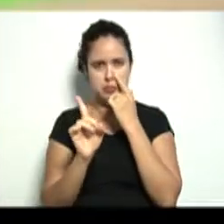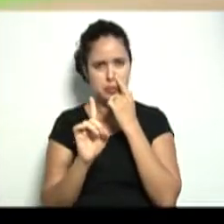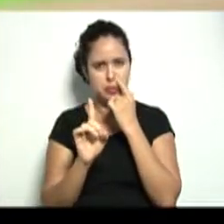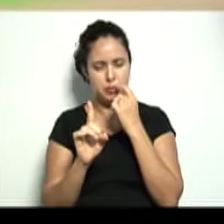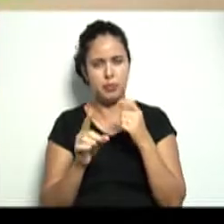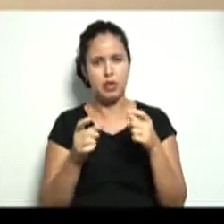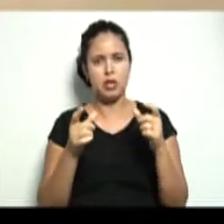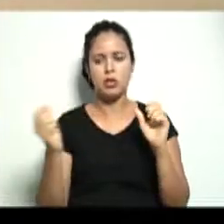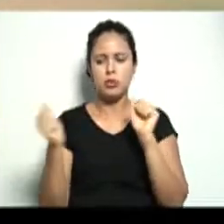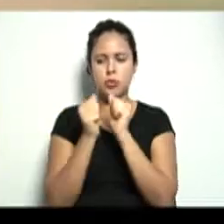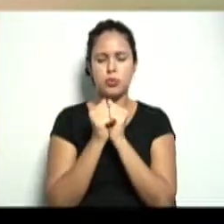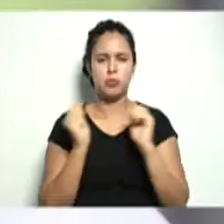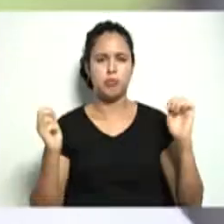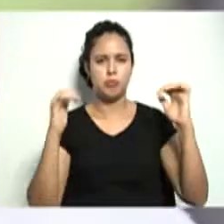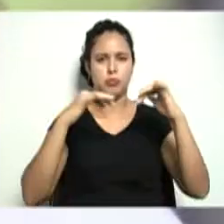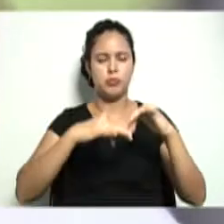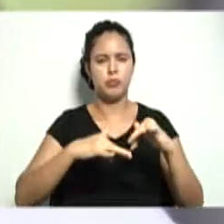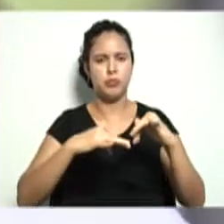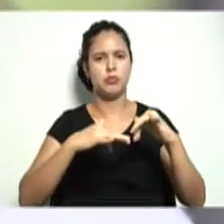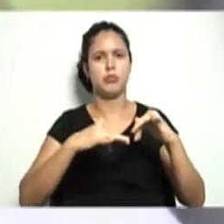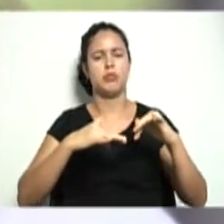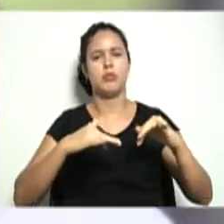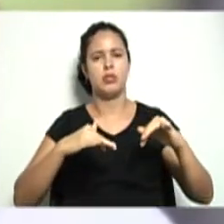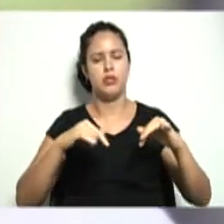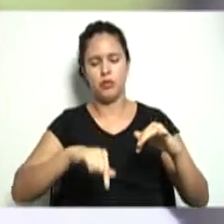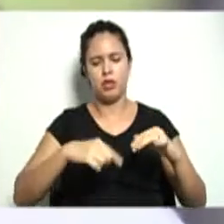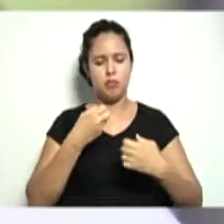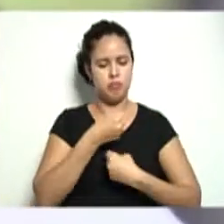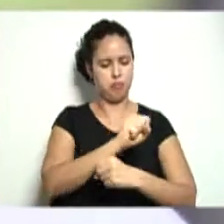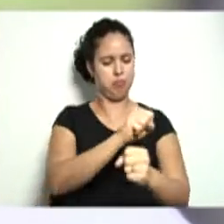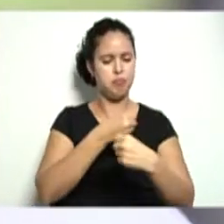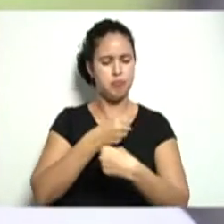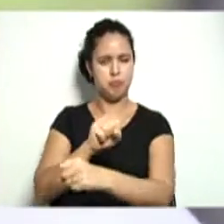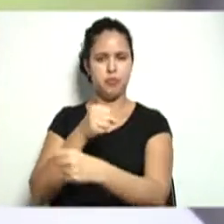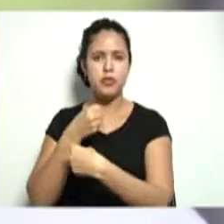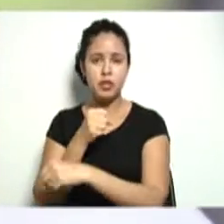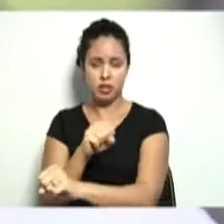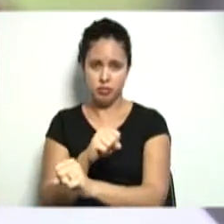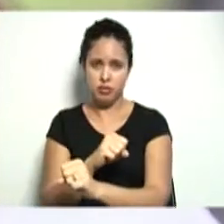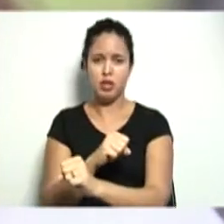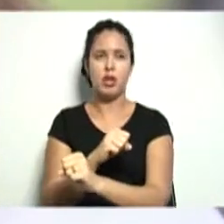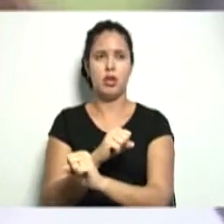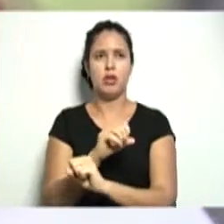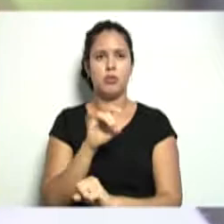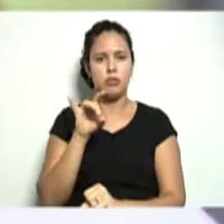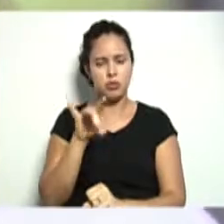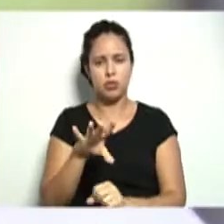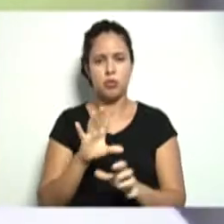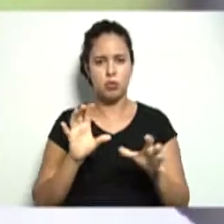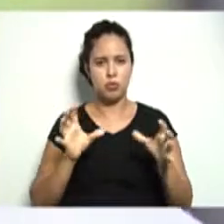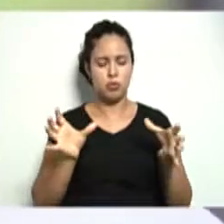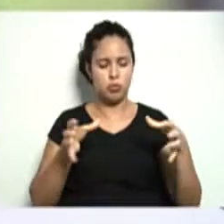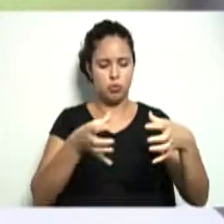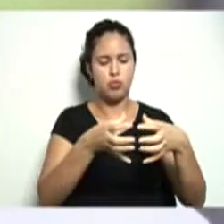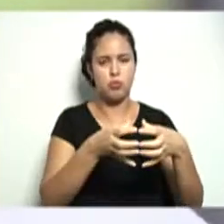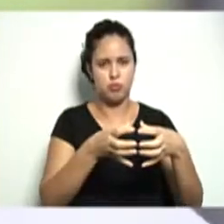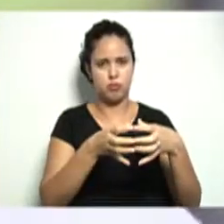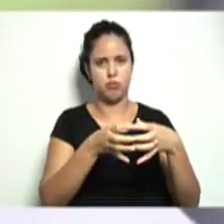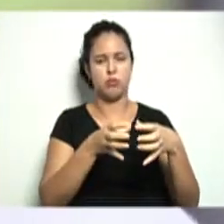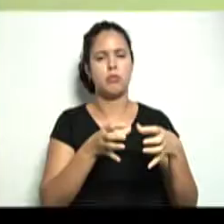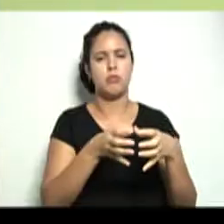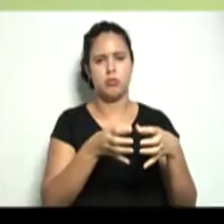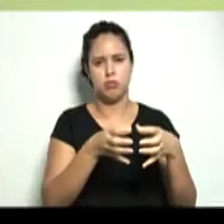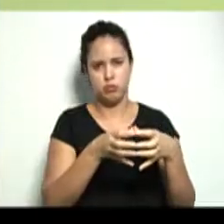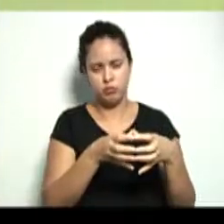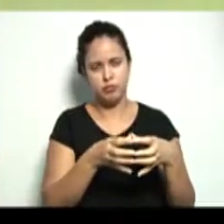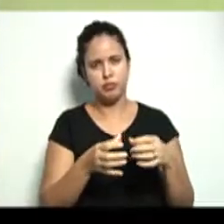gente se reúne para fazer tipo um mutirão de limpeza, daí a gente se reúne o grupo todo para fazer aquela atividade em